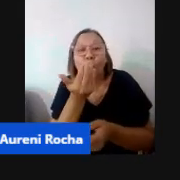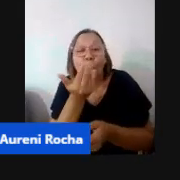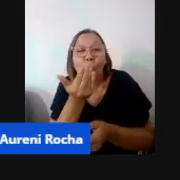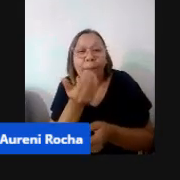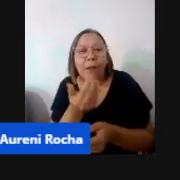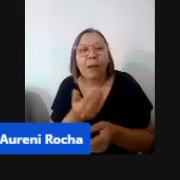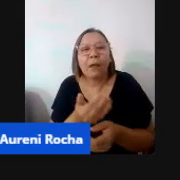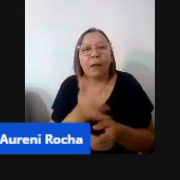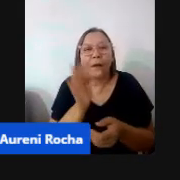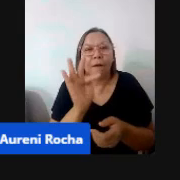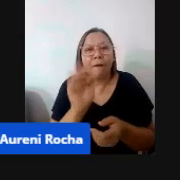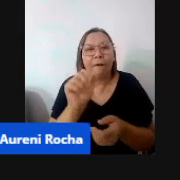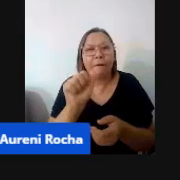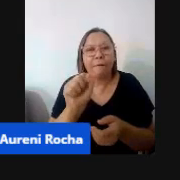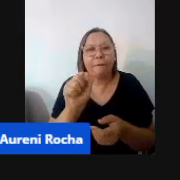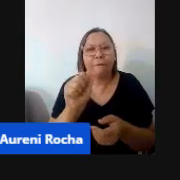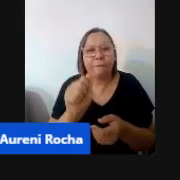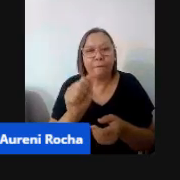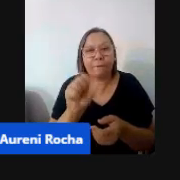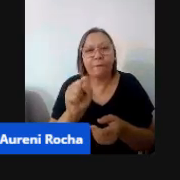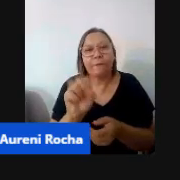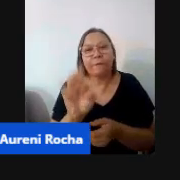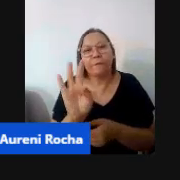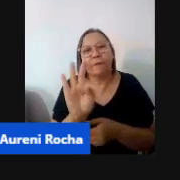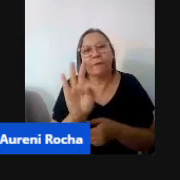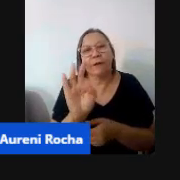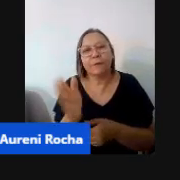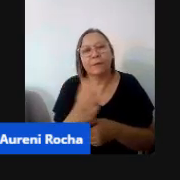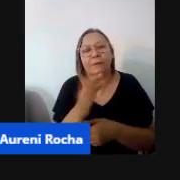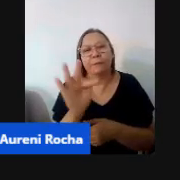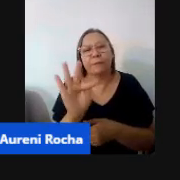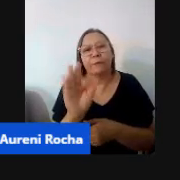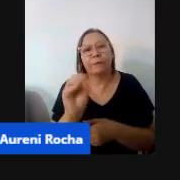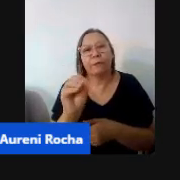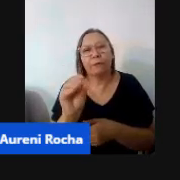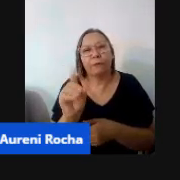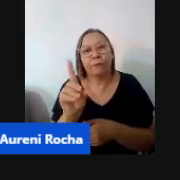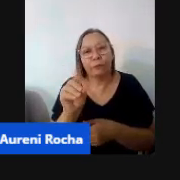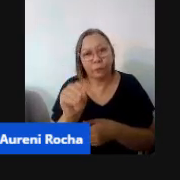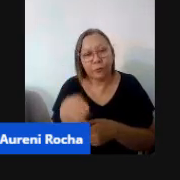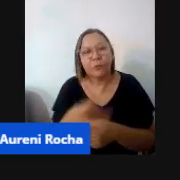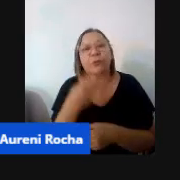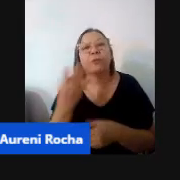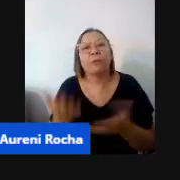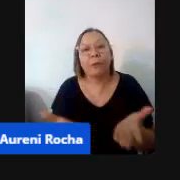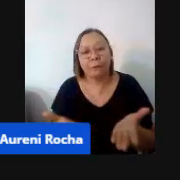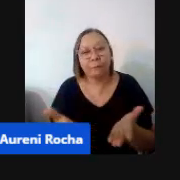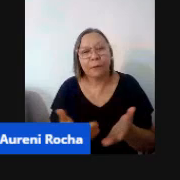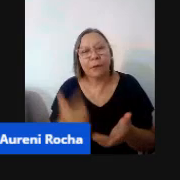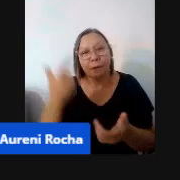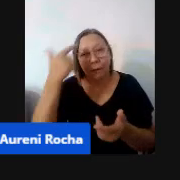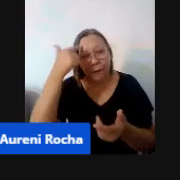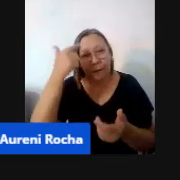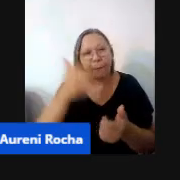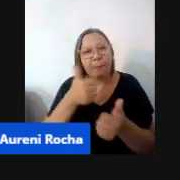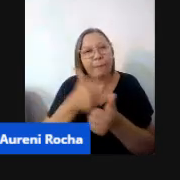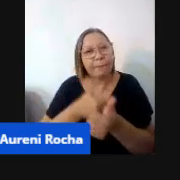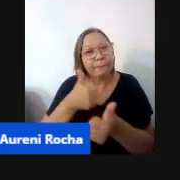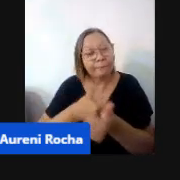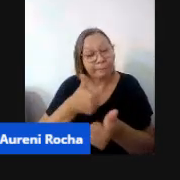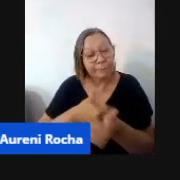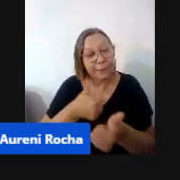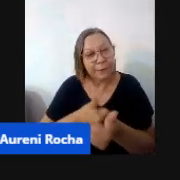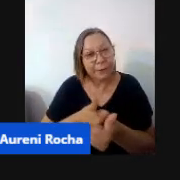temática da frequência, porque eu quero trabalhar também, né? Primeiro eu quero refletir com os alunos sobre os seus